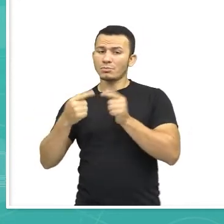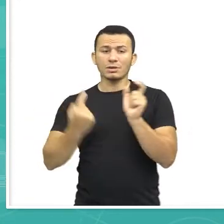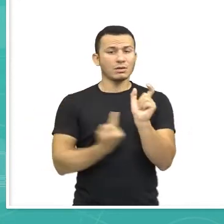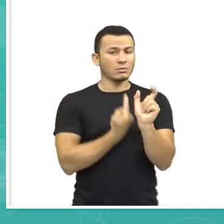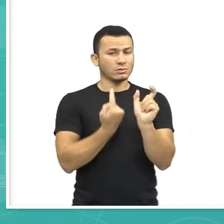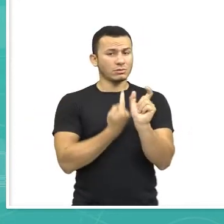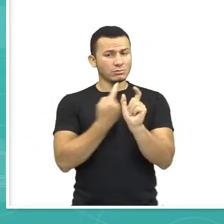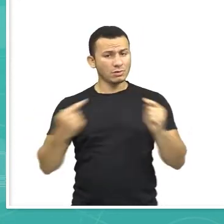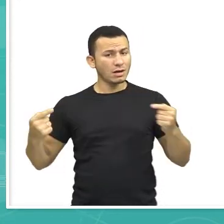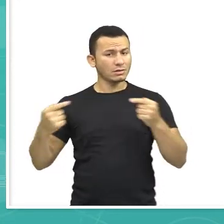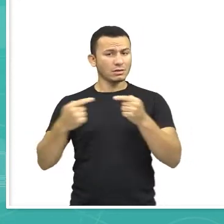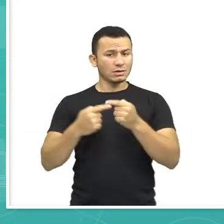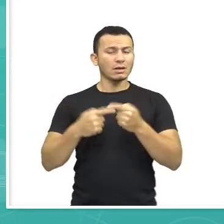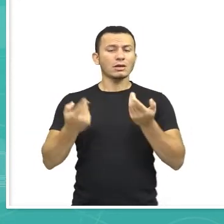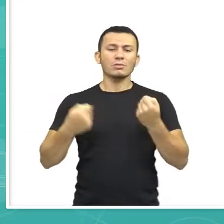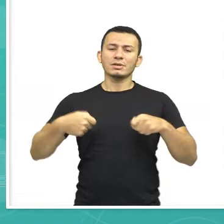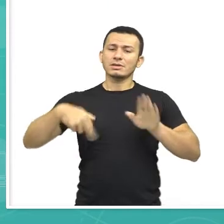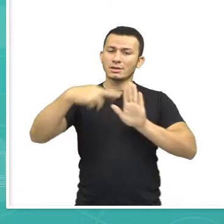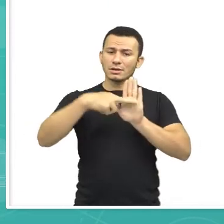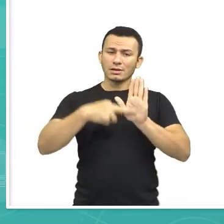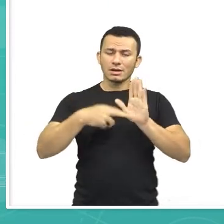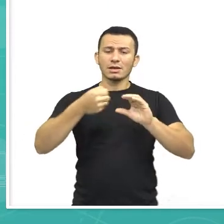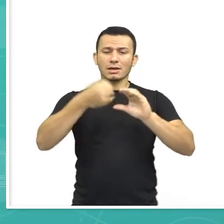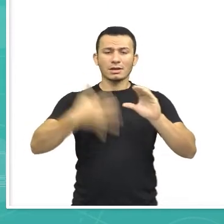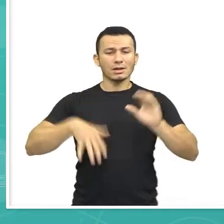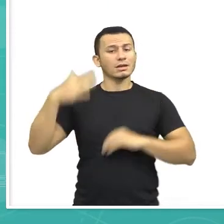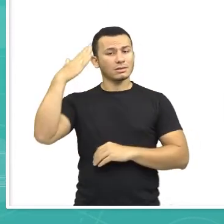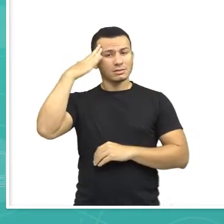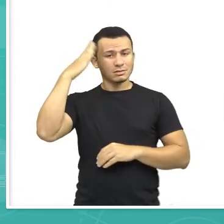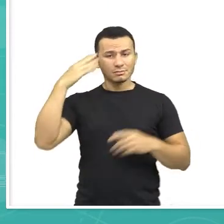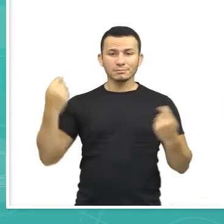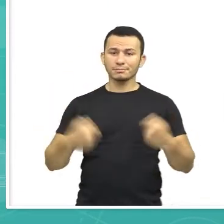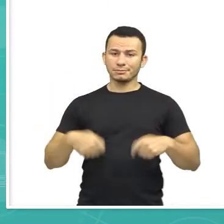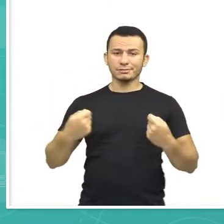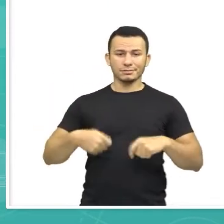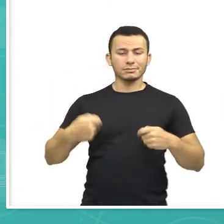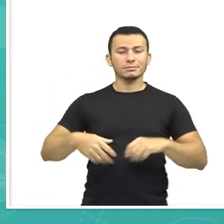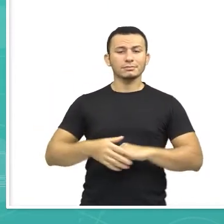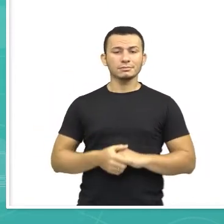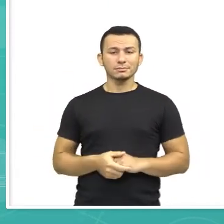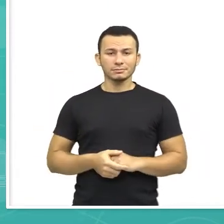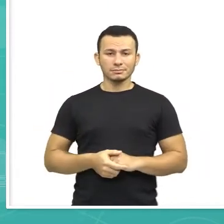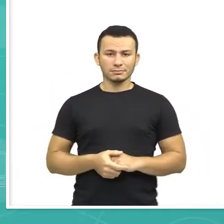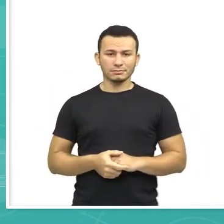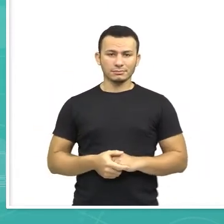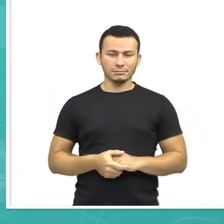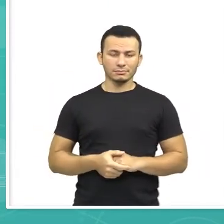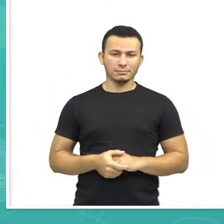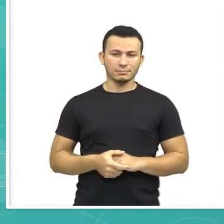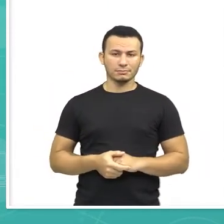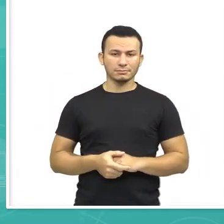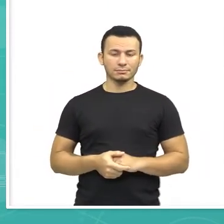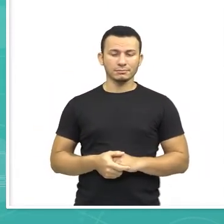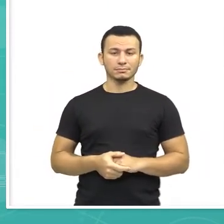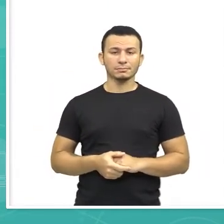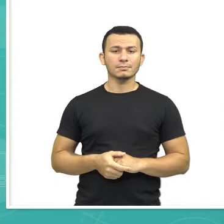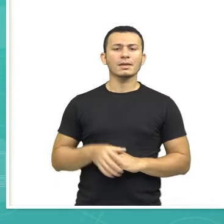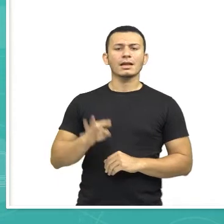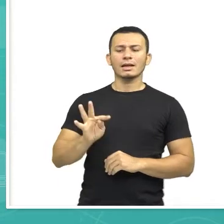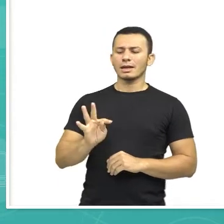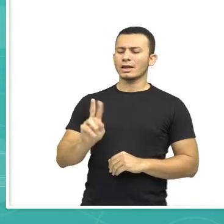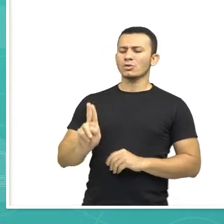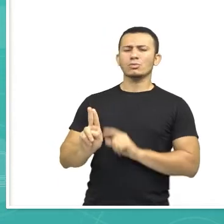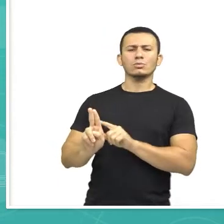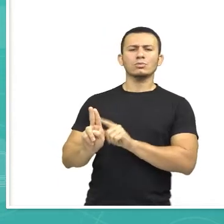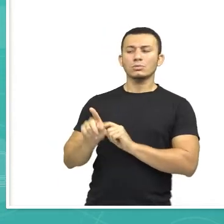que você saiba essas características aí desses elementos do caso reto e oblíquo. O tu, ele vai